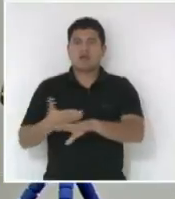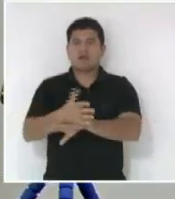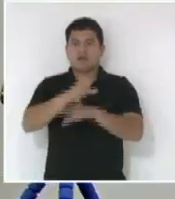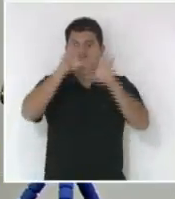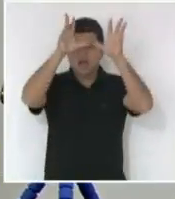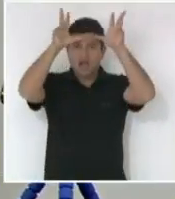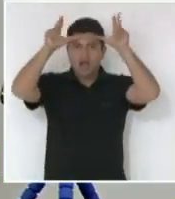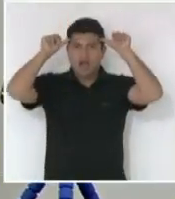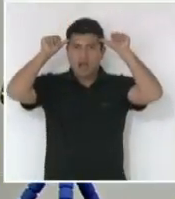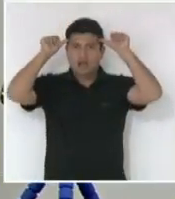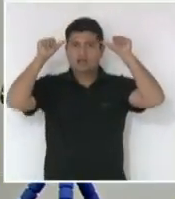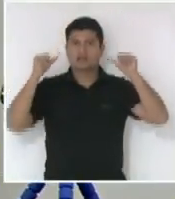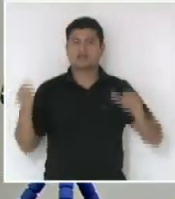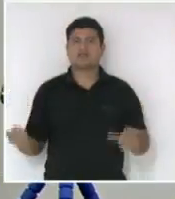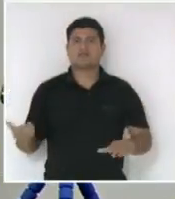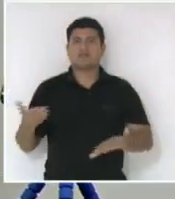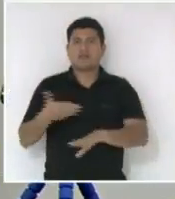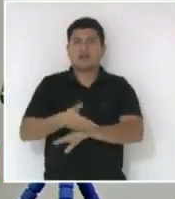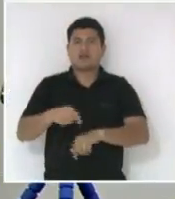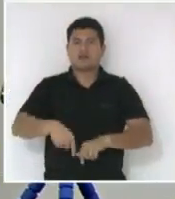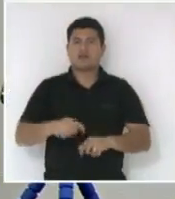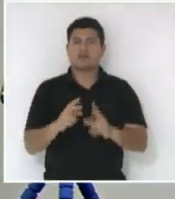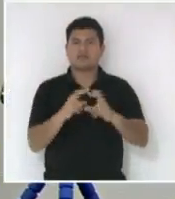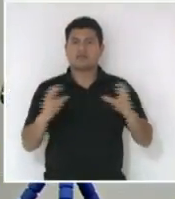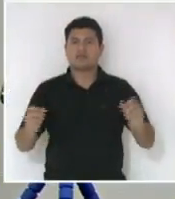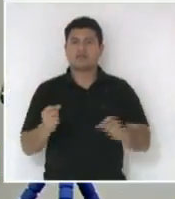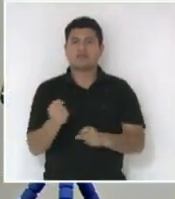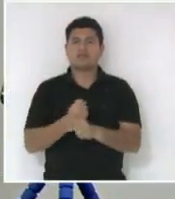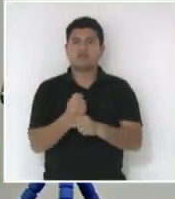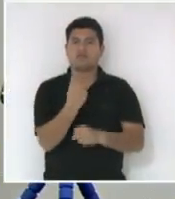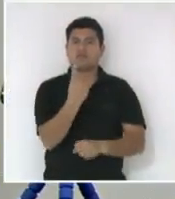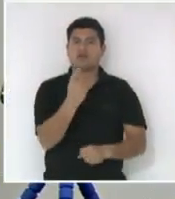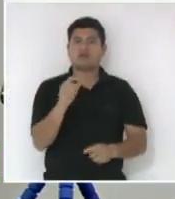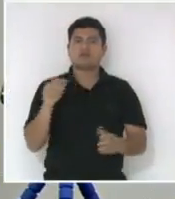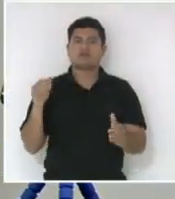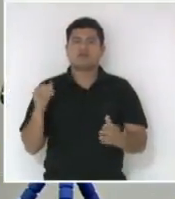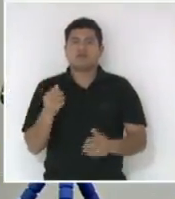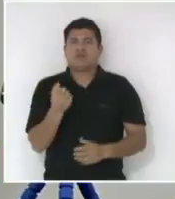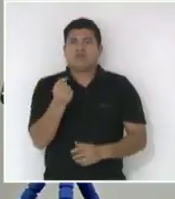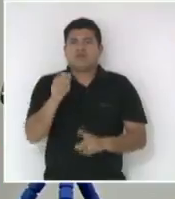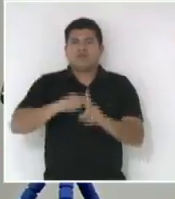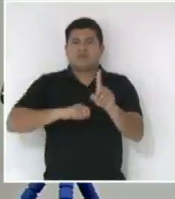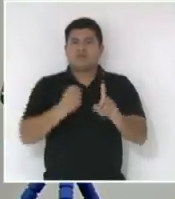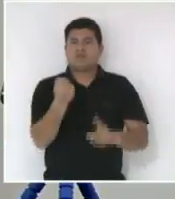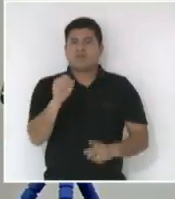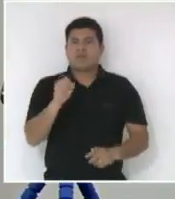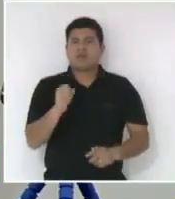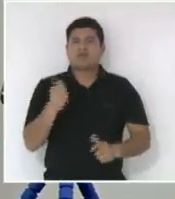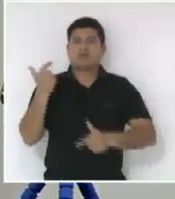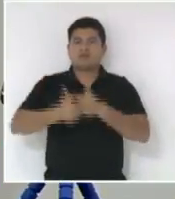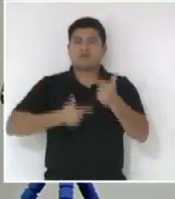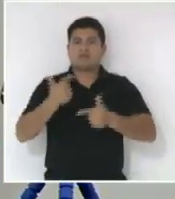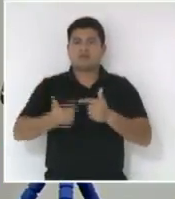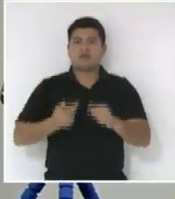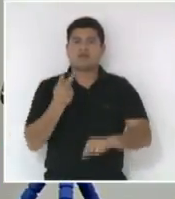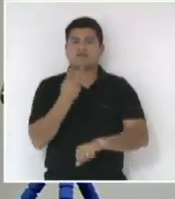para Florianópolis e há 1 ano e 8 meses trabalha em uma vidraçaria no Rio Tavares, na